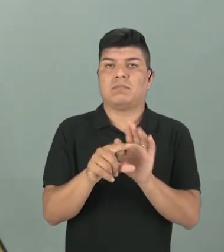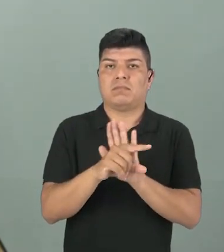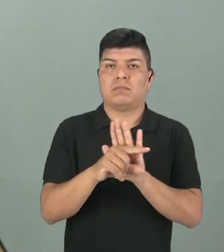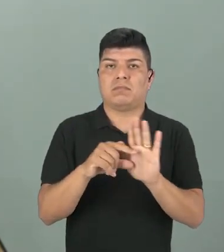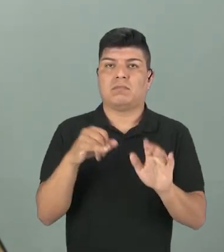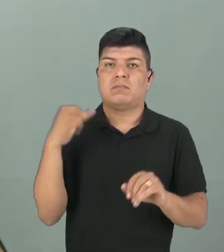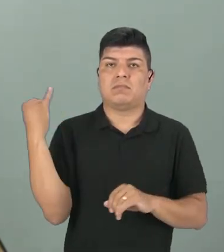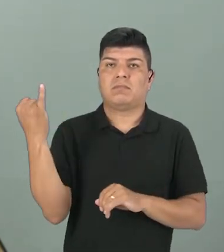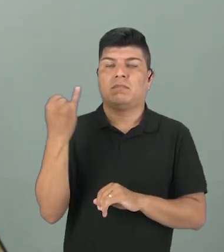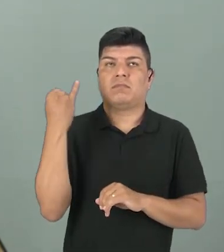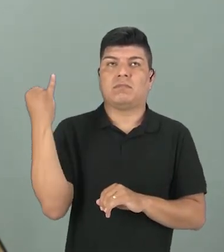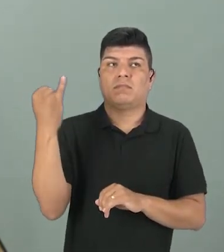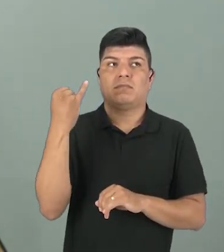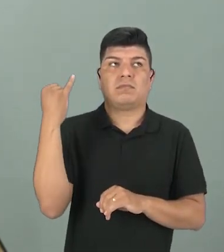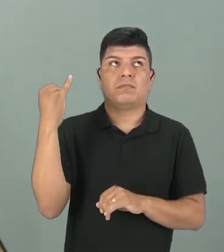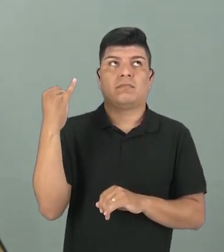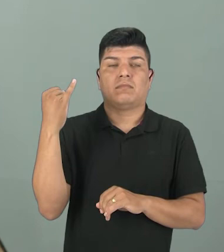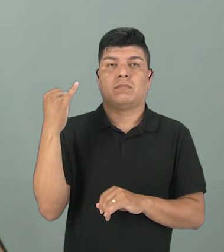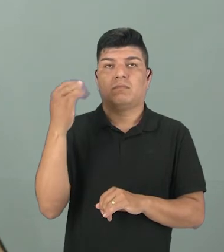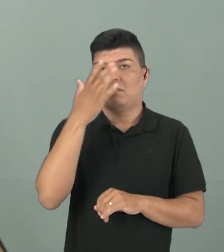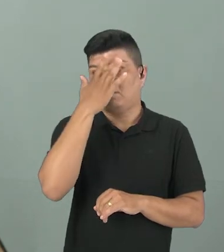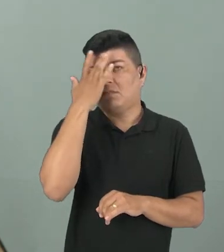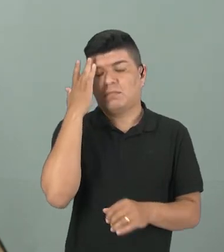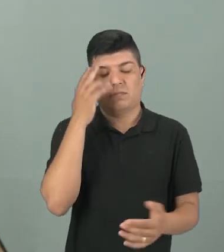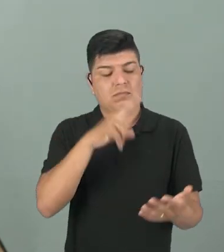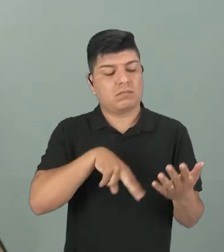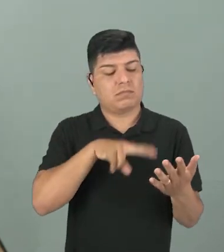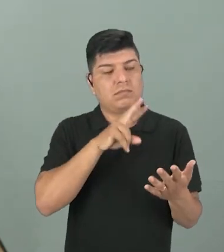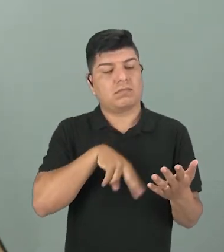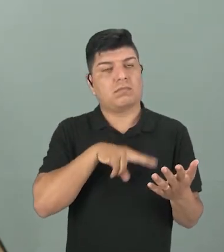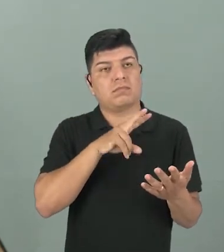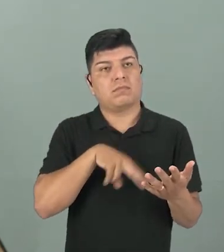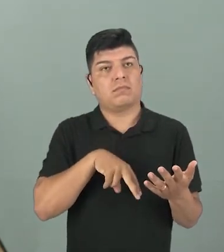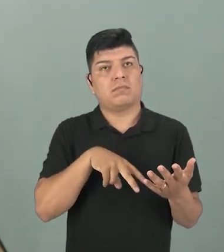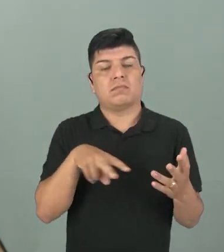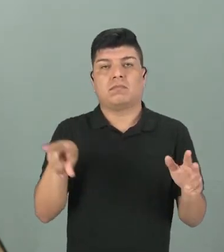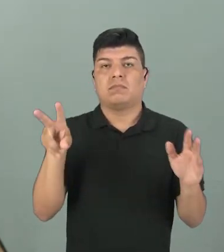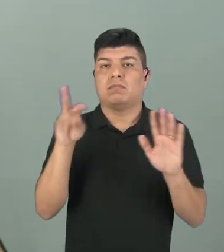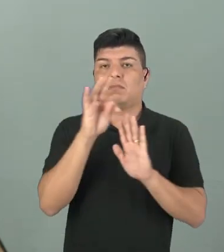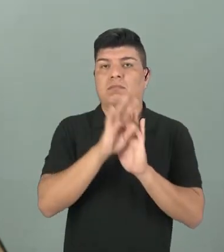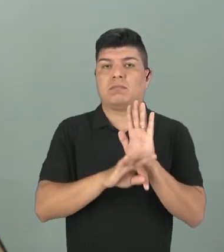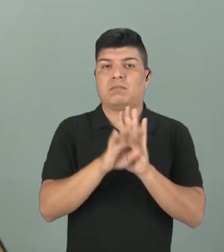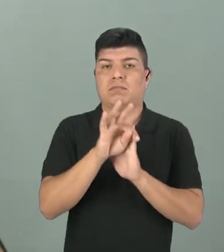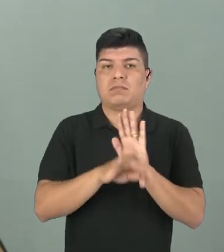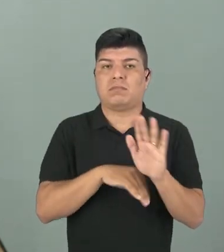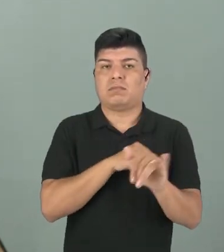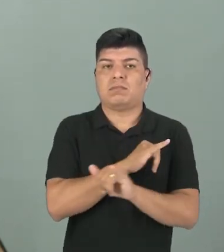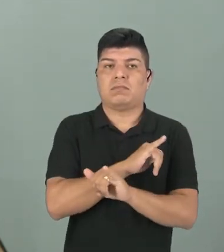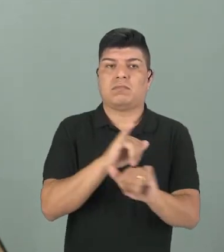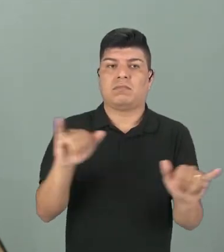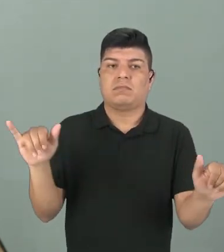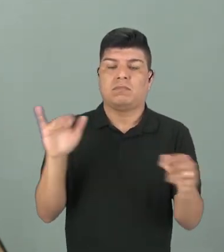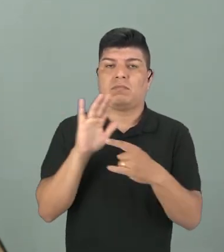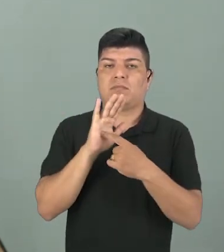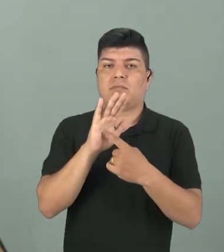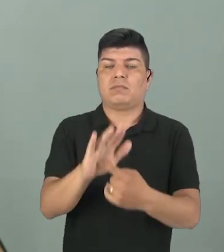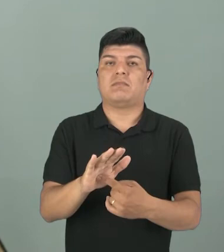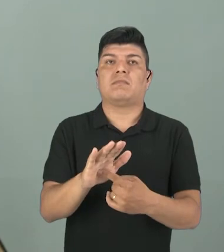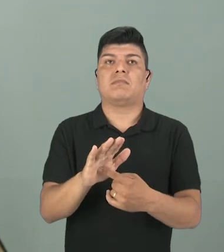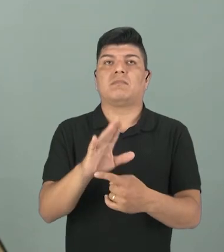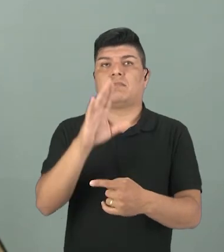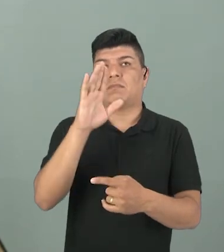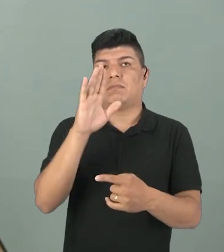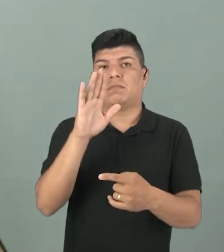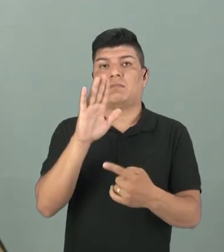parágrafo importante que dará ao leitor sobre o que o texto, a notícia vai expor,